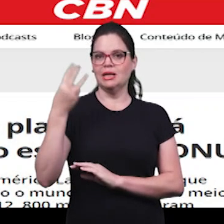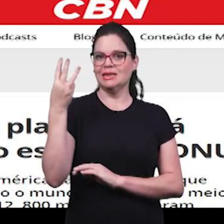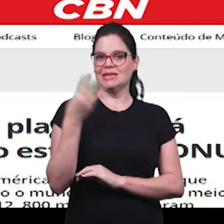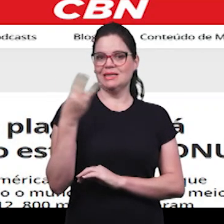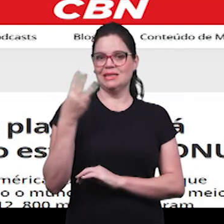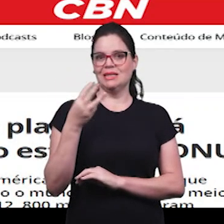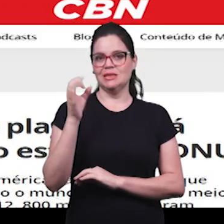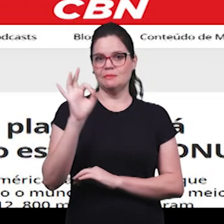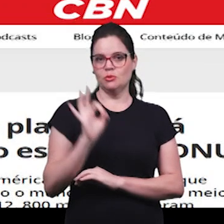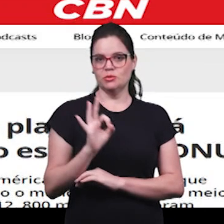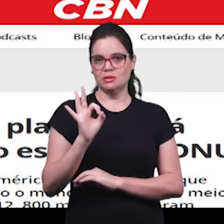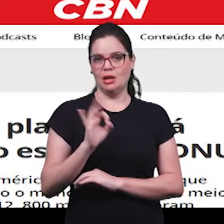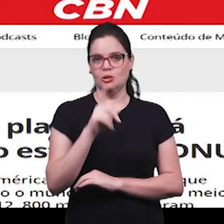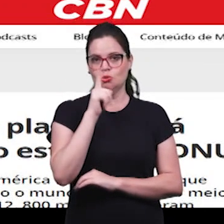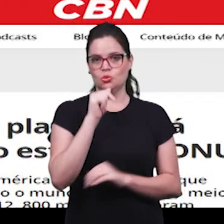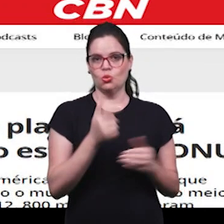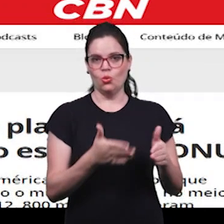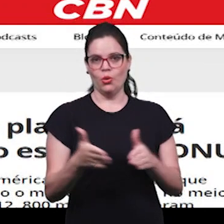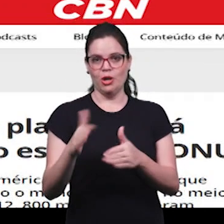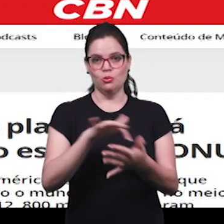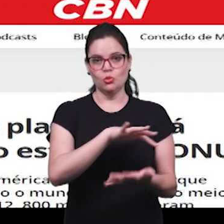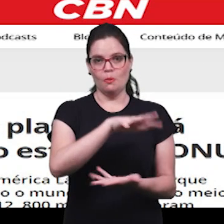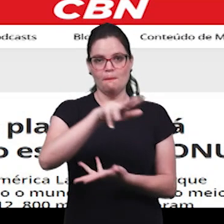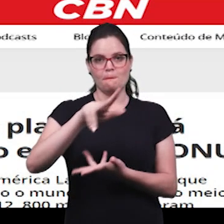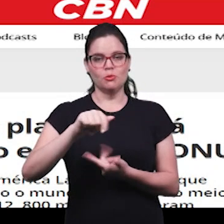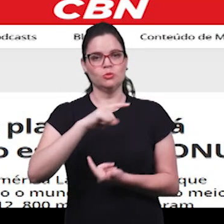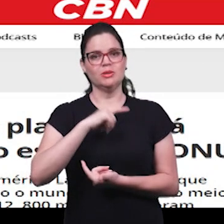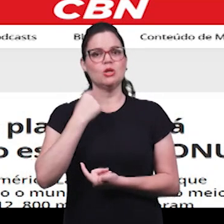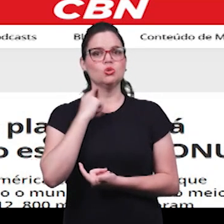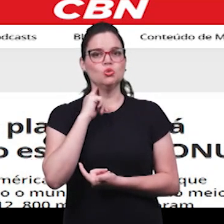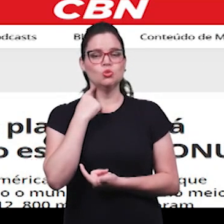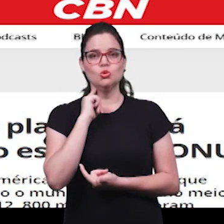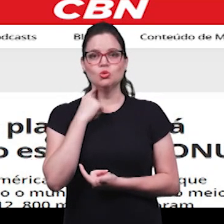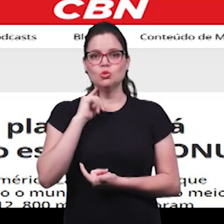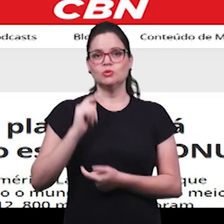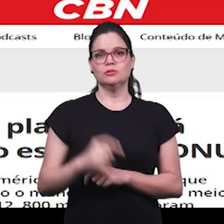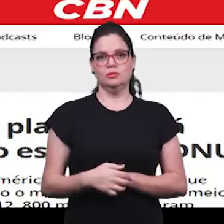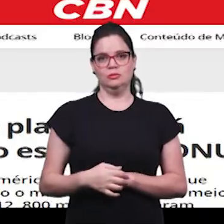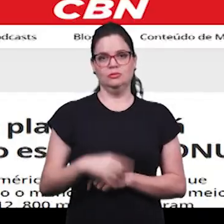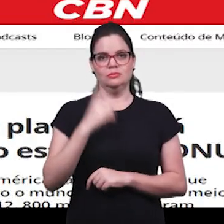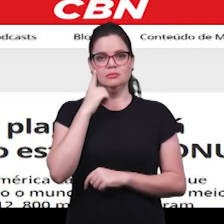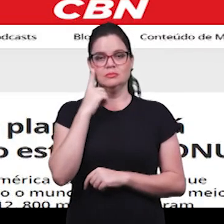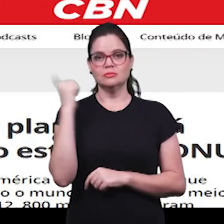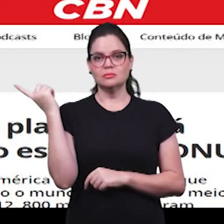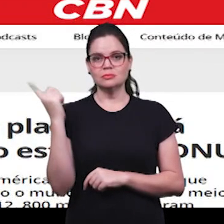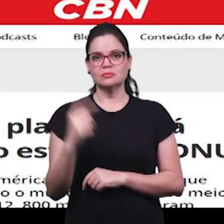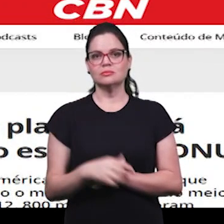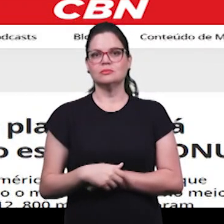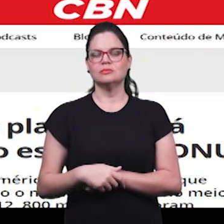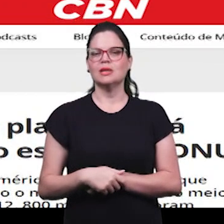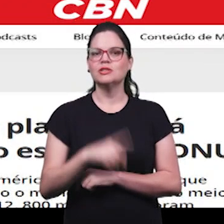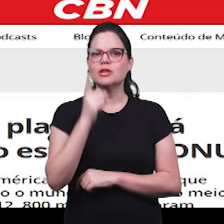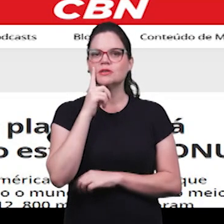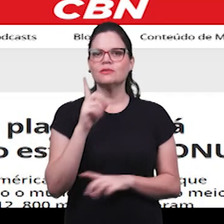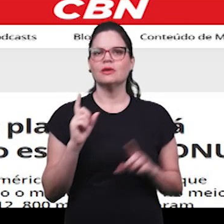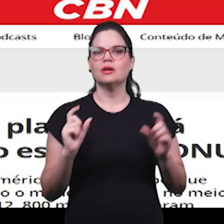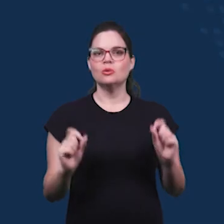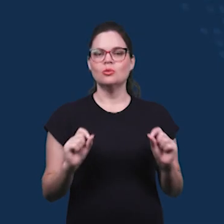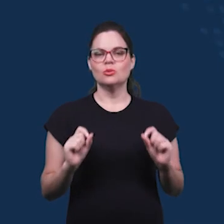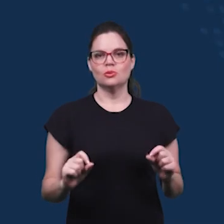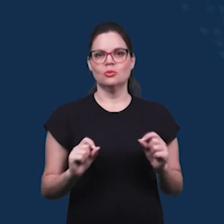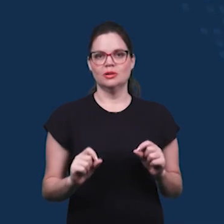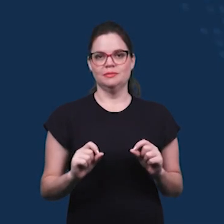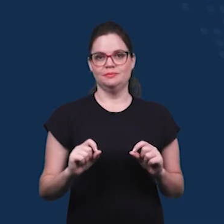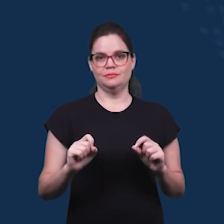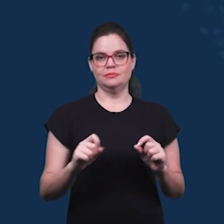está poluído, aponta novo estudo da ONU. Então, a gente vê que as reportagens, assim como